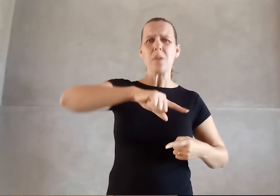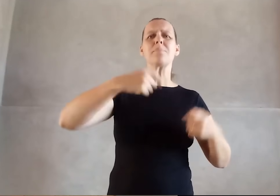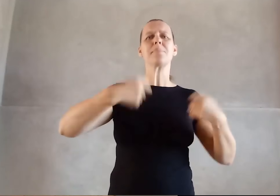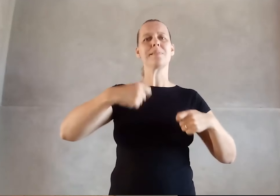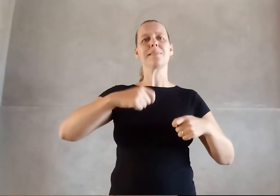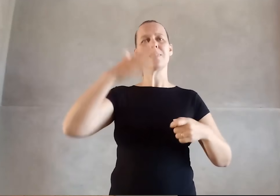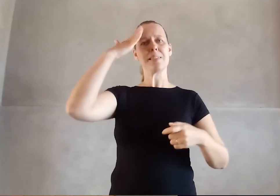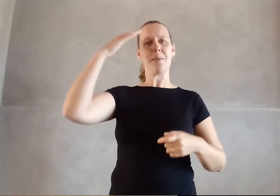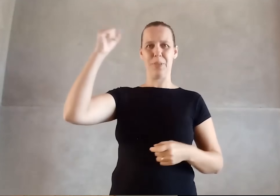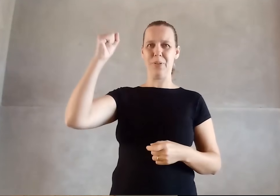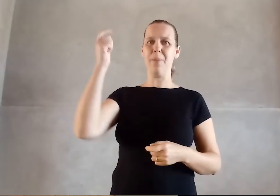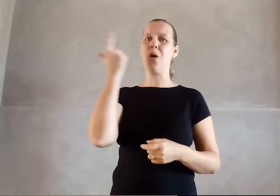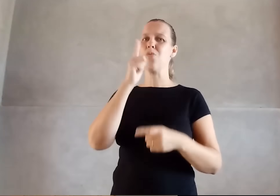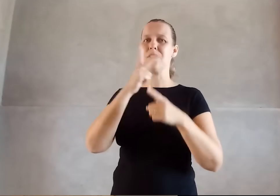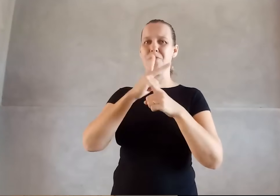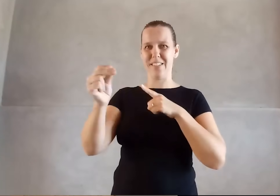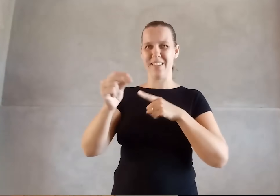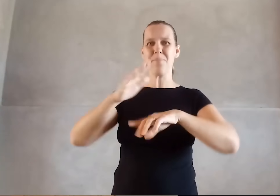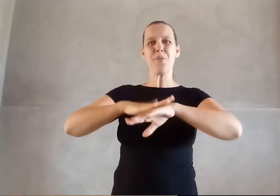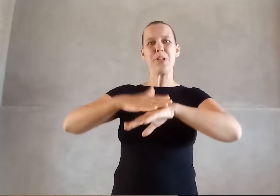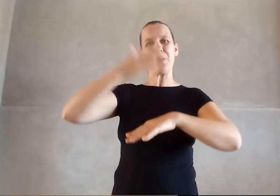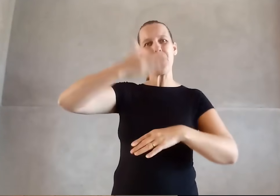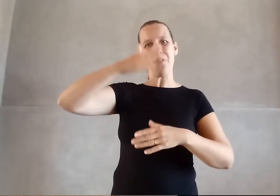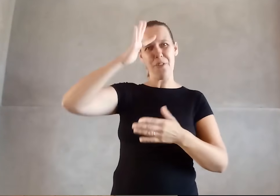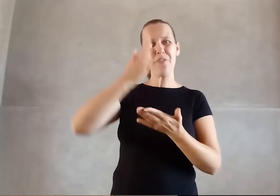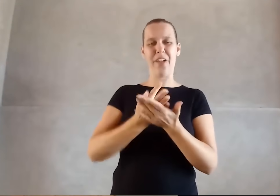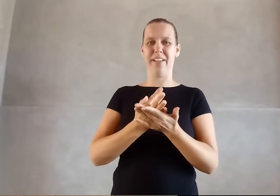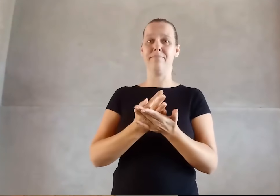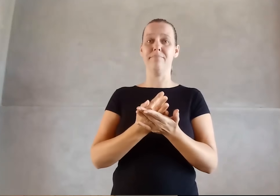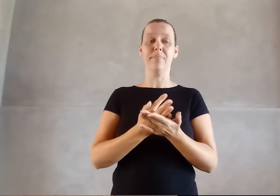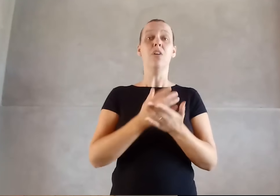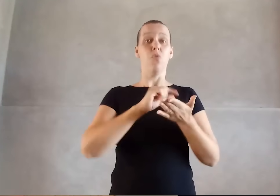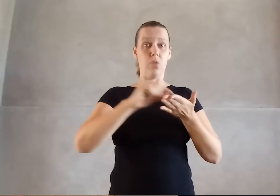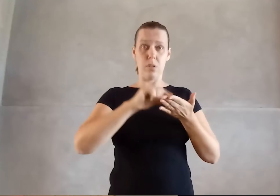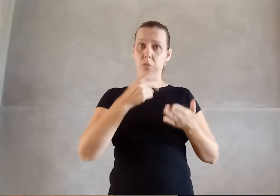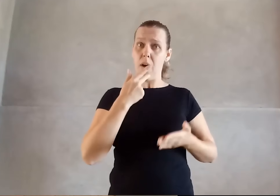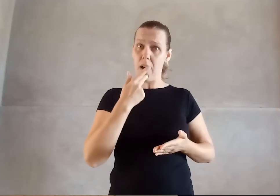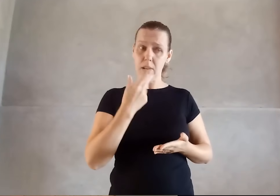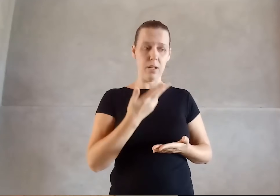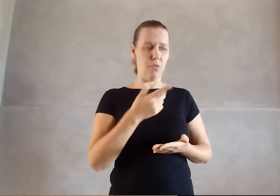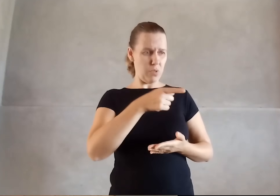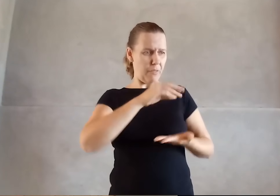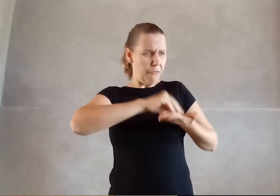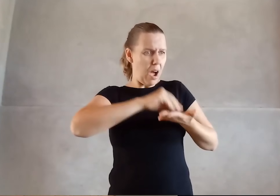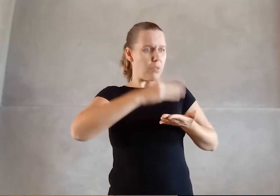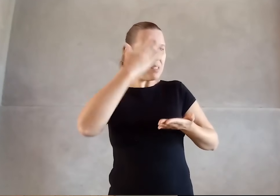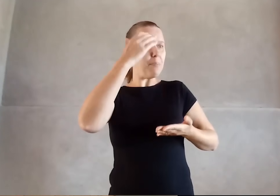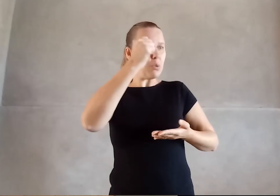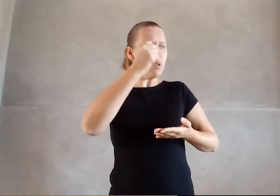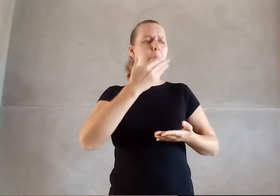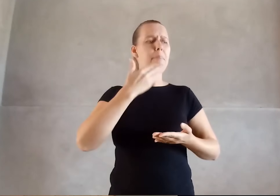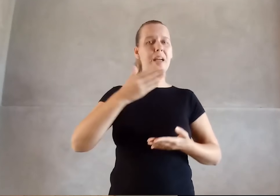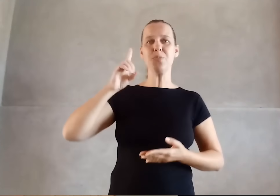O primeiro deles é que todos precisamos de sabedoria para enfrentar a provação. O versículo diz isso: se